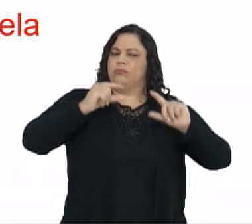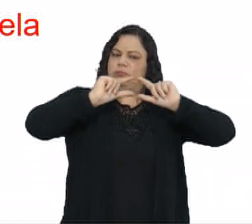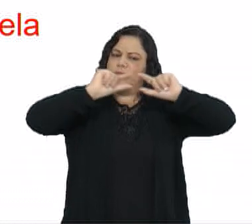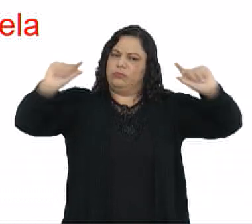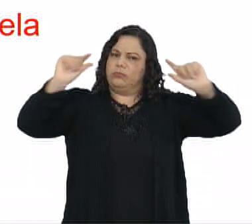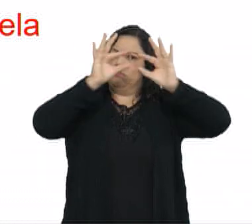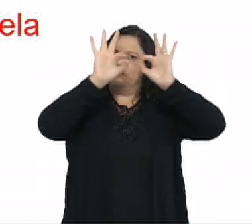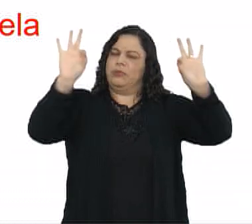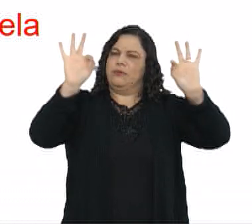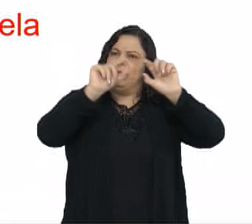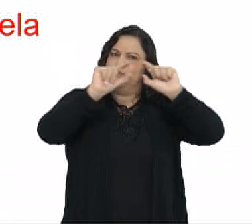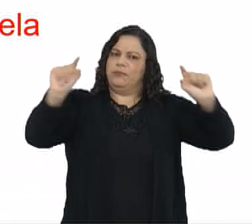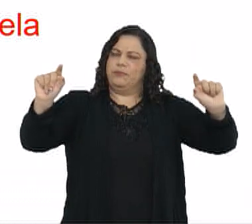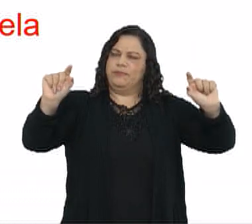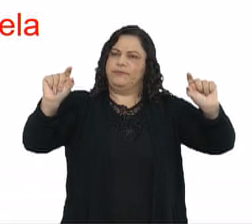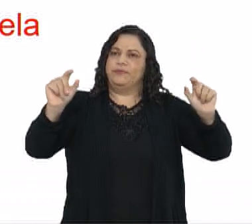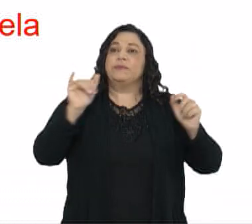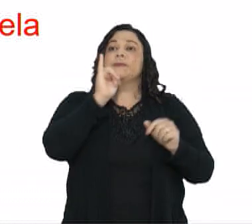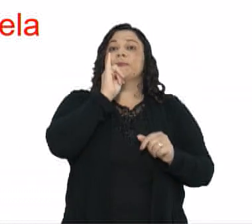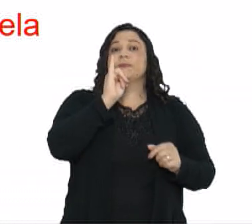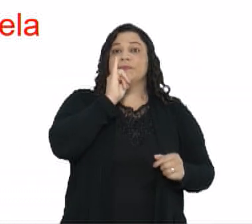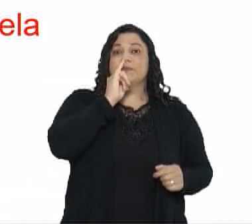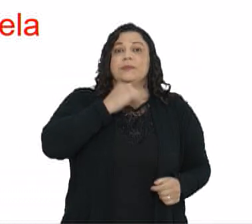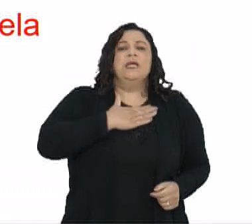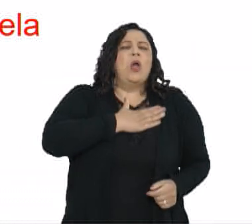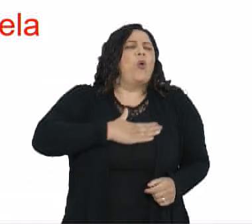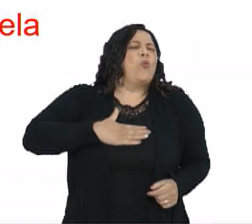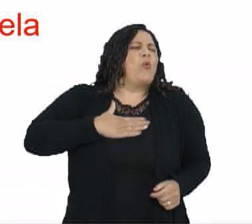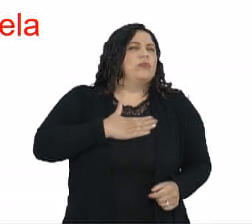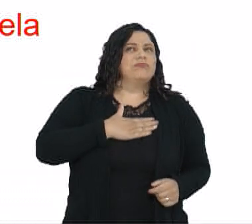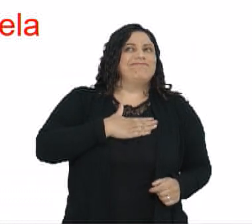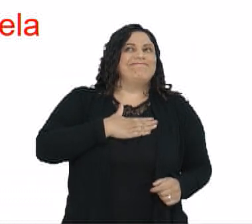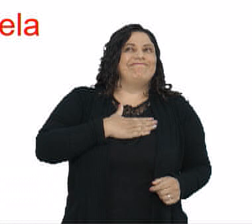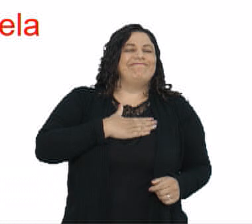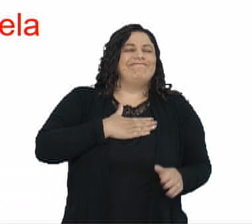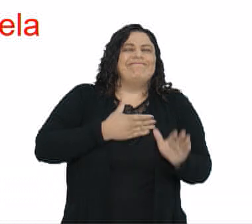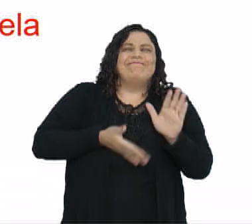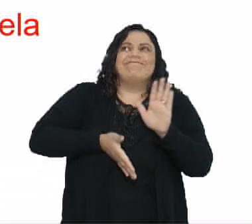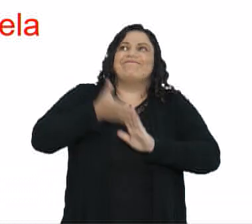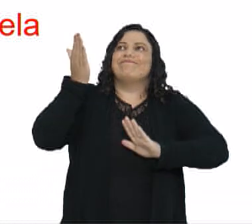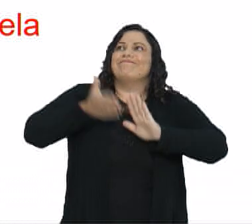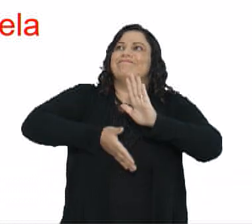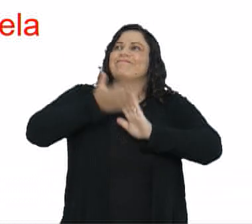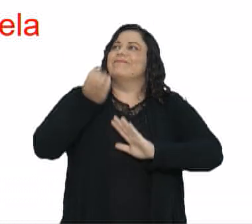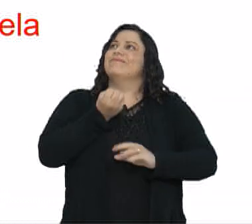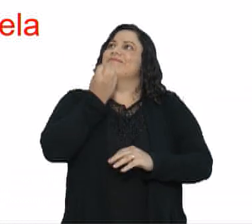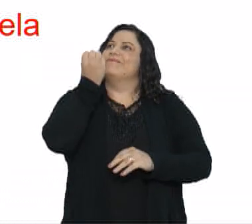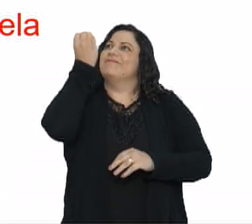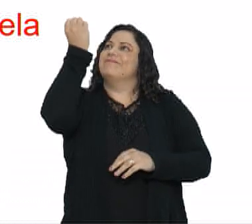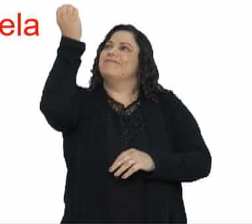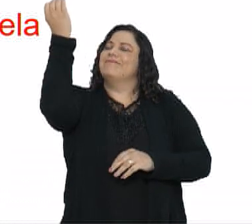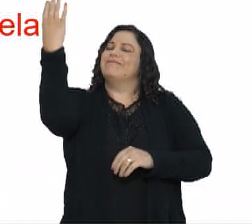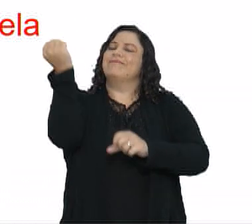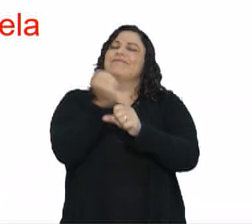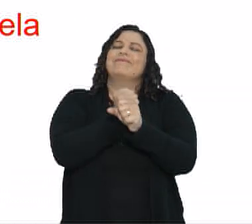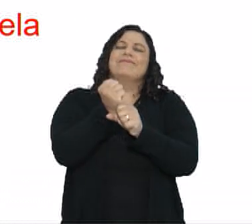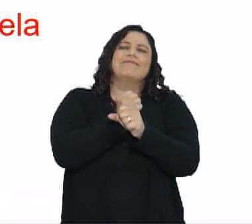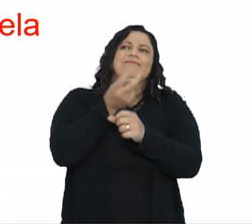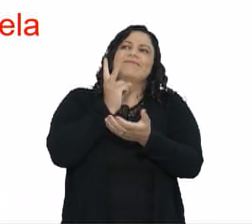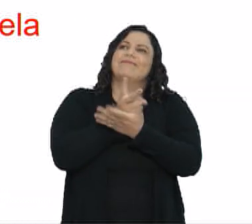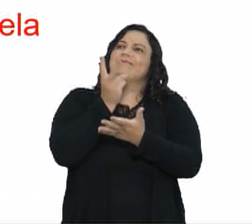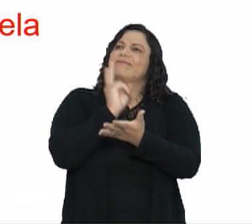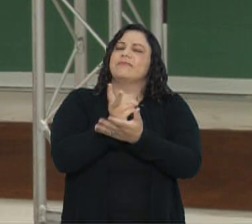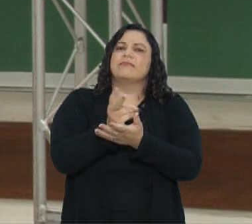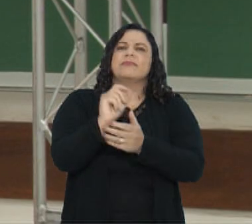orações antecedentes. Exemplo, gosto de viajar todos os anos. Quem gosta de viajar?